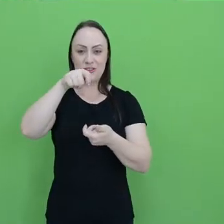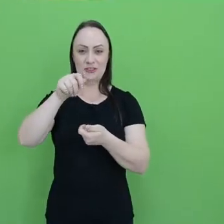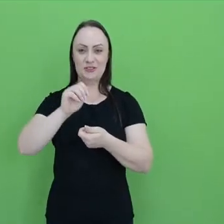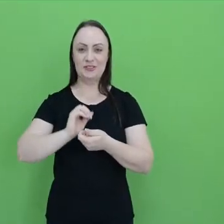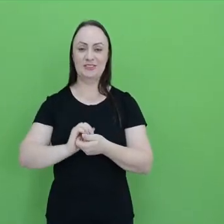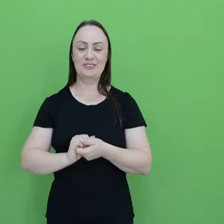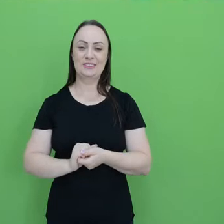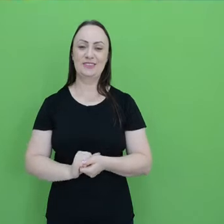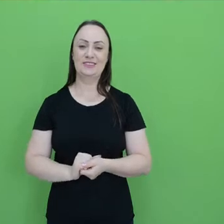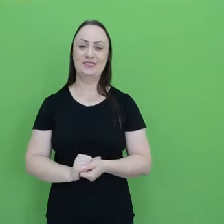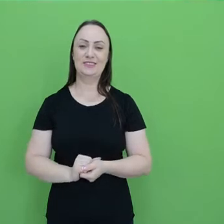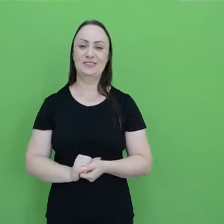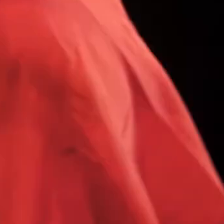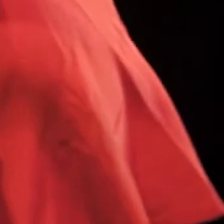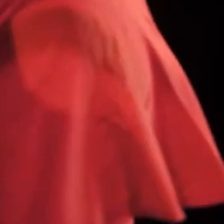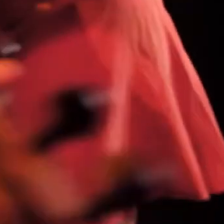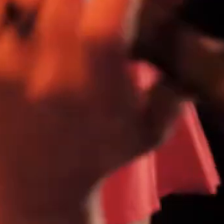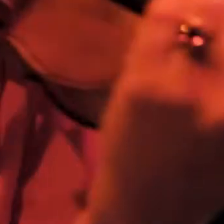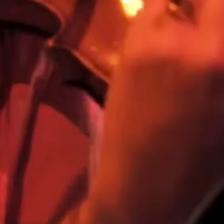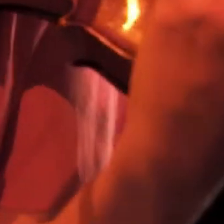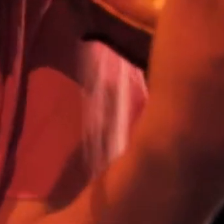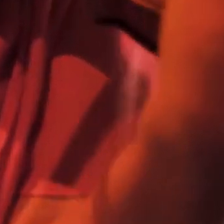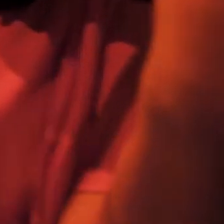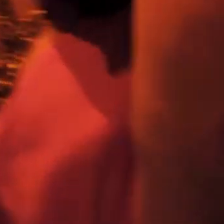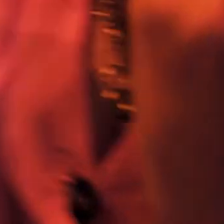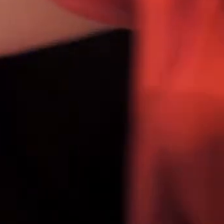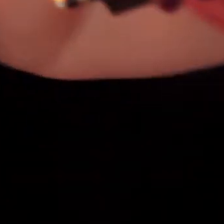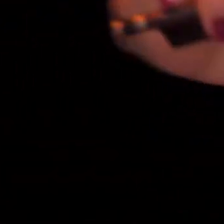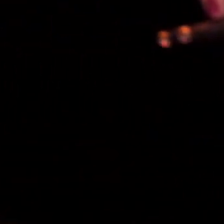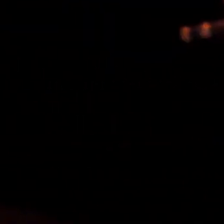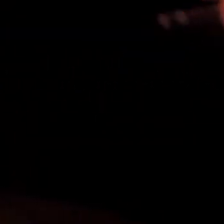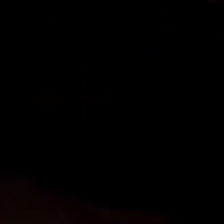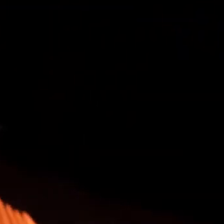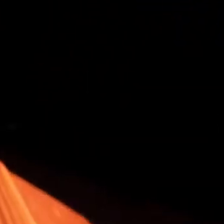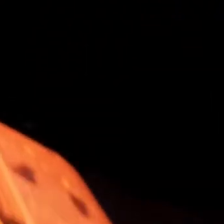Roger toca acordeon. Iva toca violino. Márcio toca carrom.